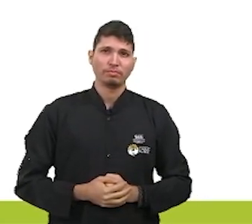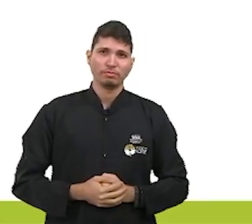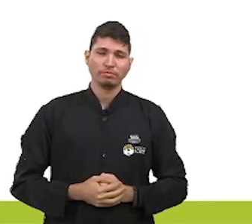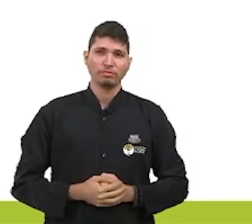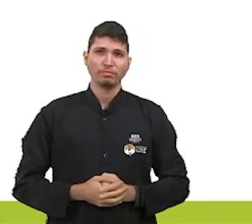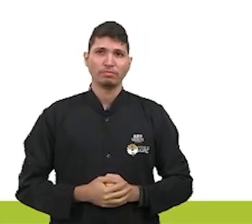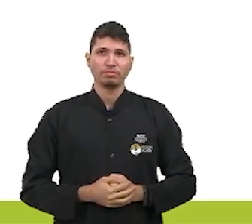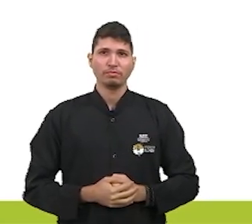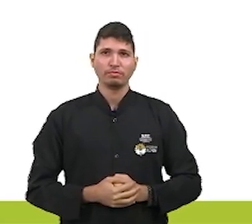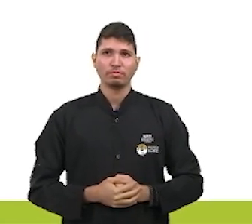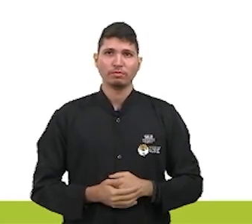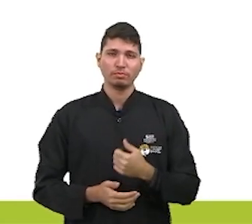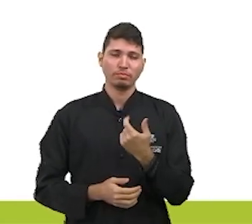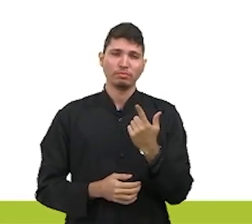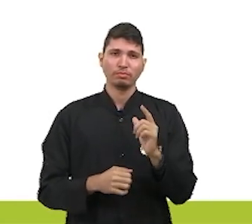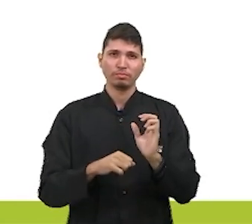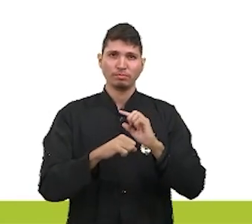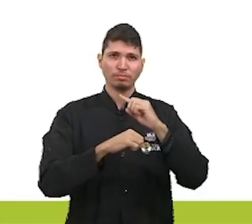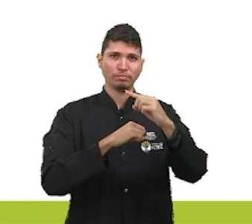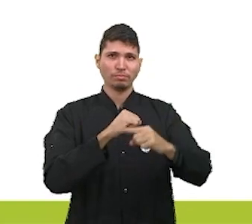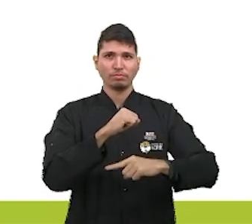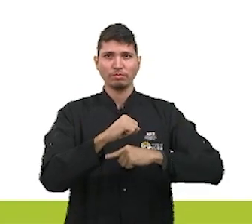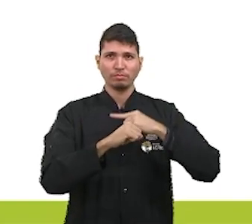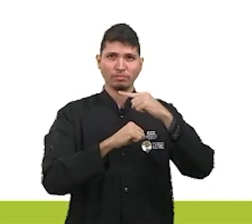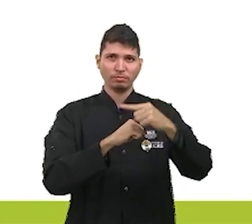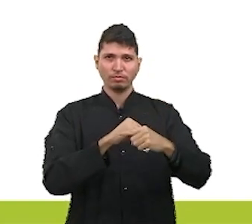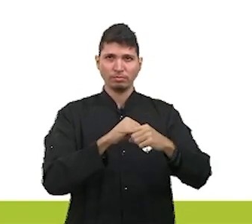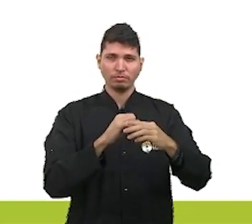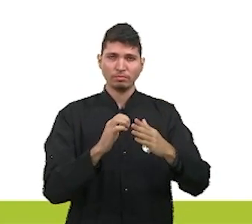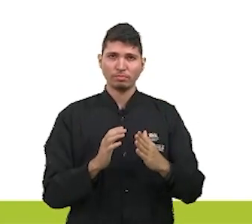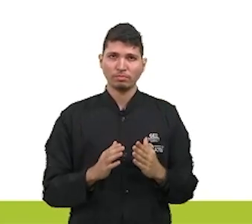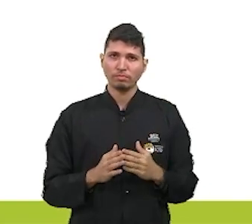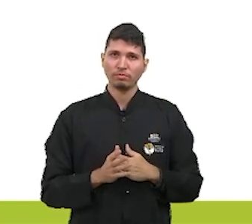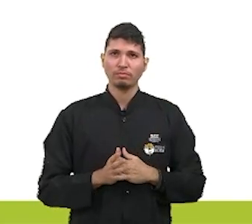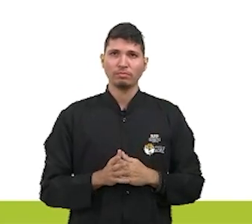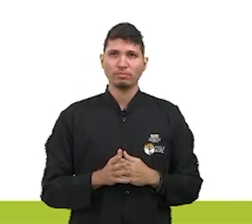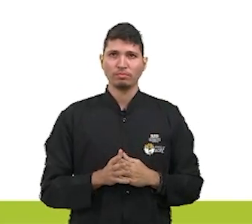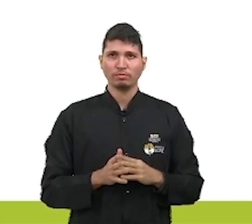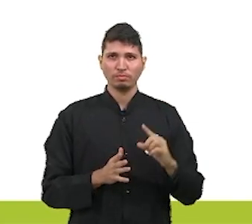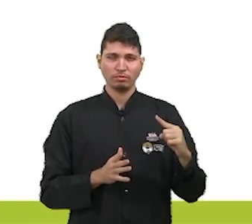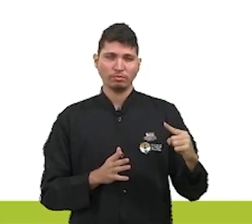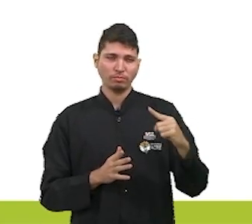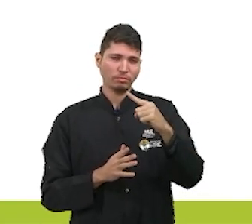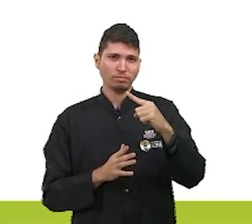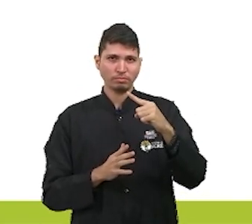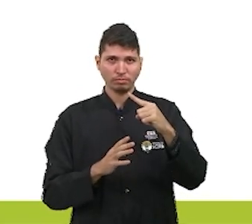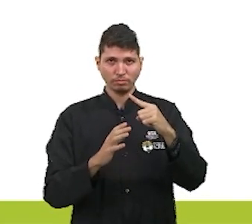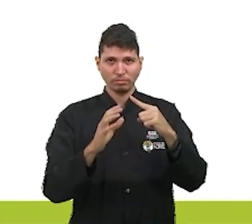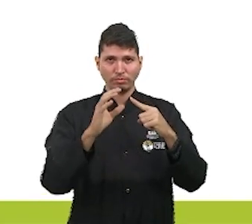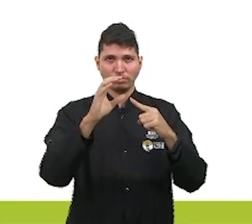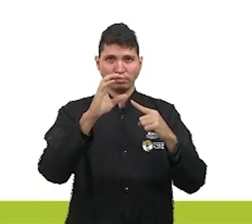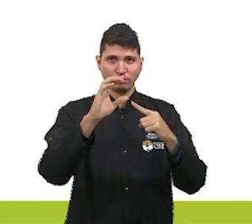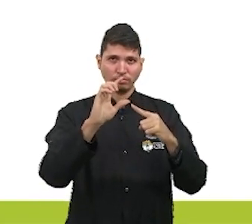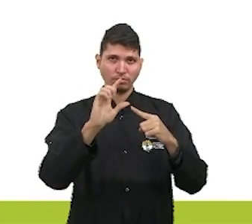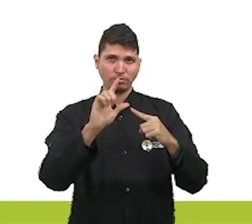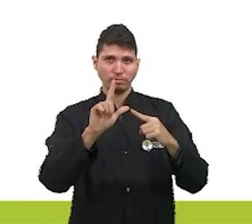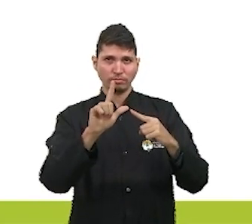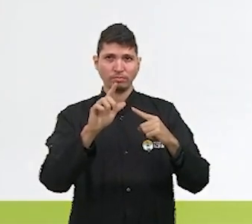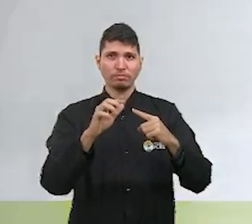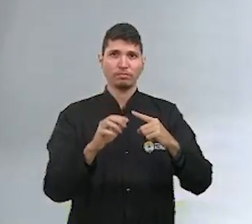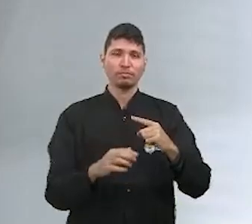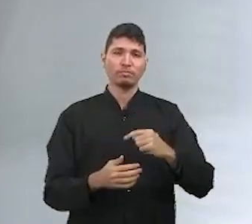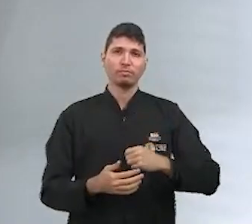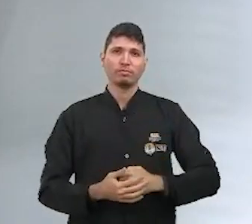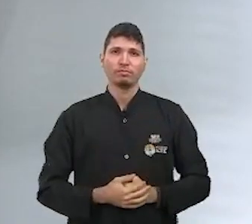análise com os outros átomos, voltado para o cloro, e embaixo aqui voltado para o